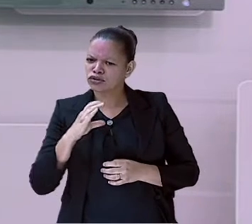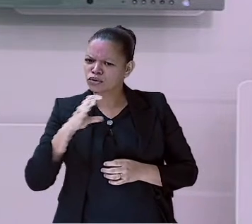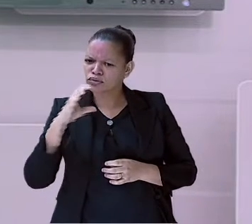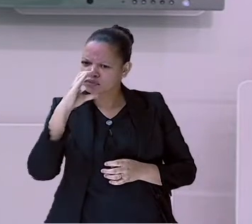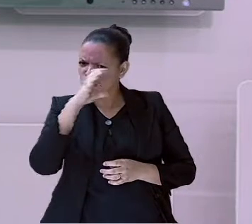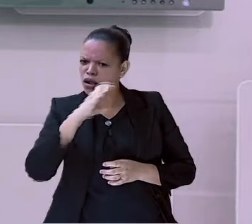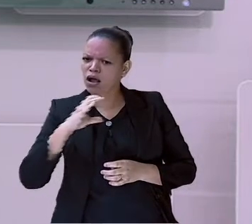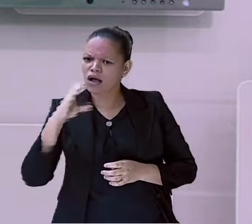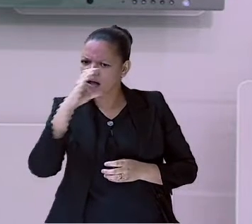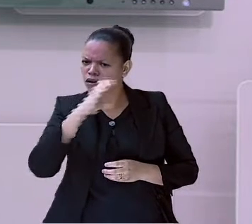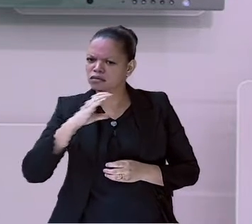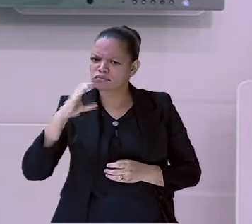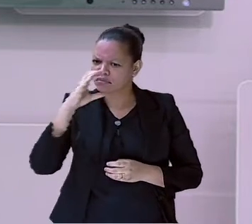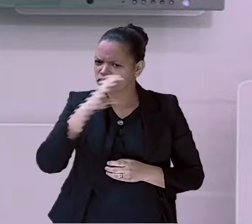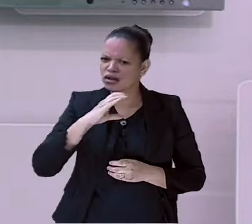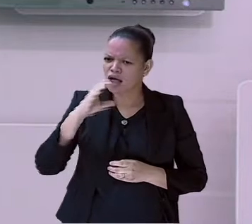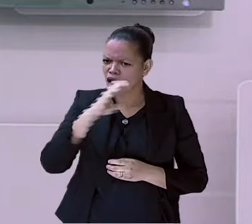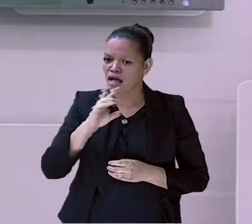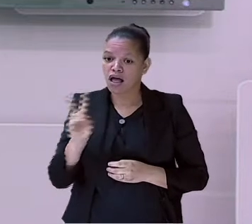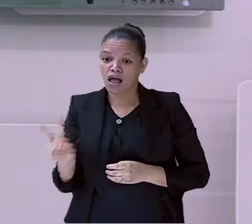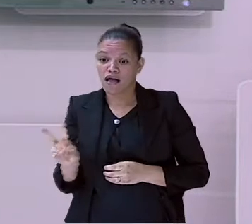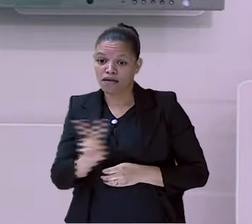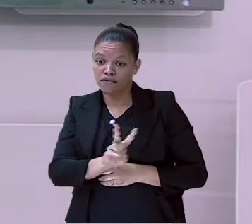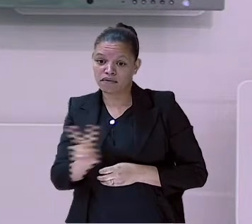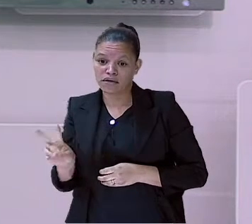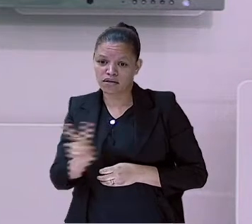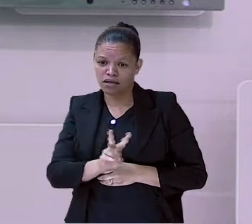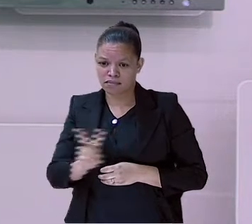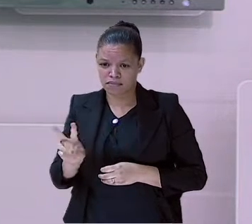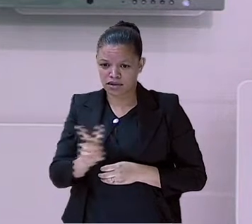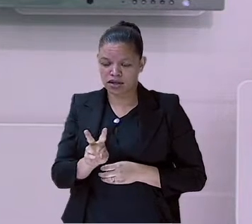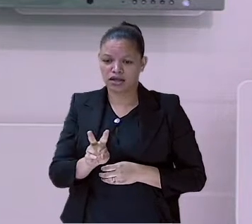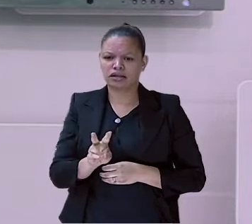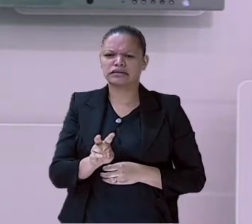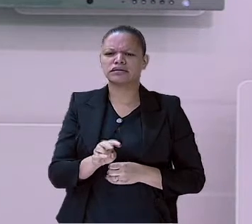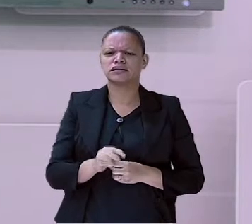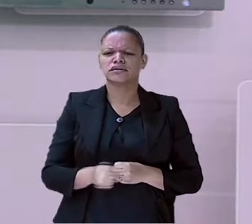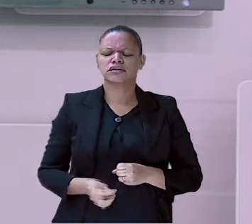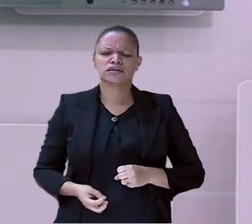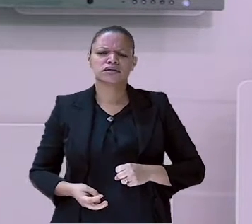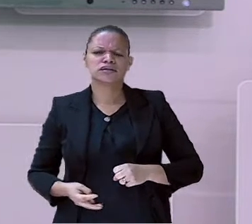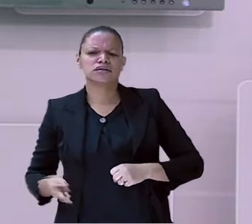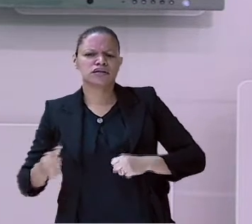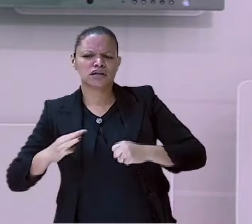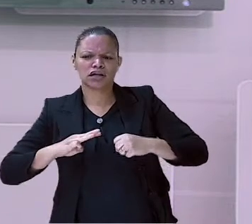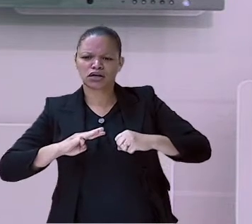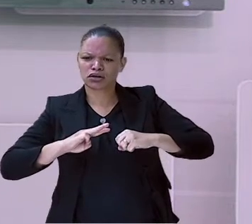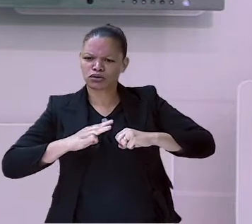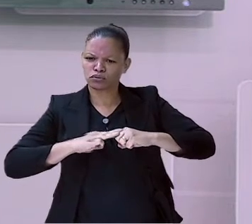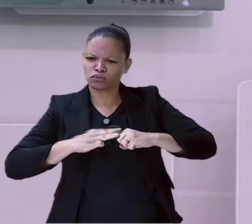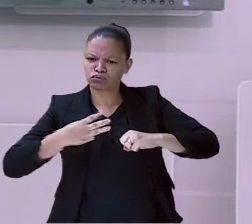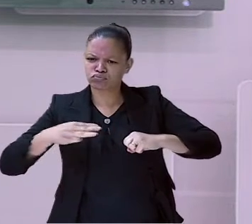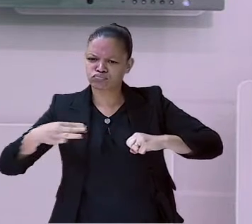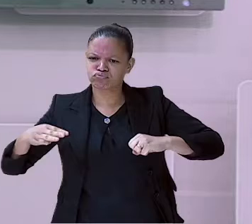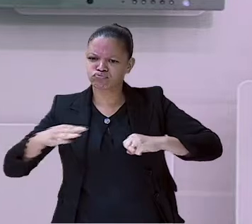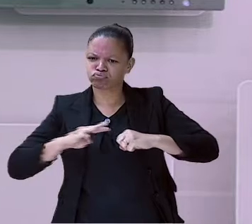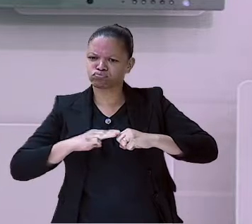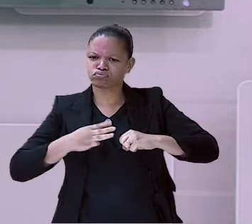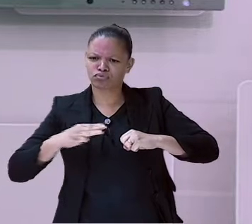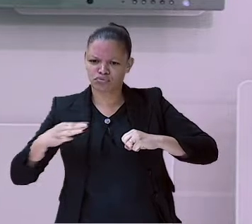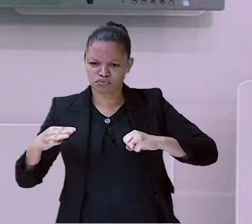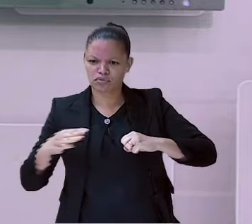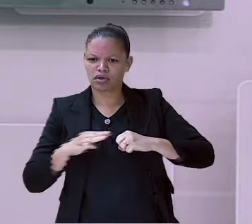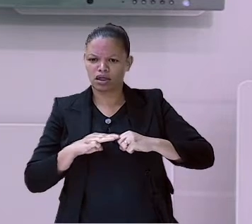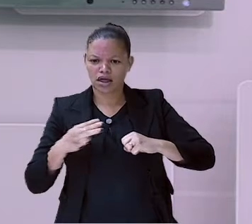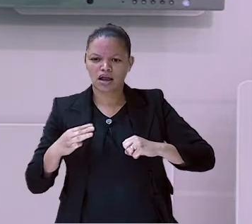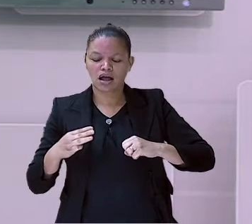sais minerais, 3 porções cada. Aqui, quando nós falamos das proteínas, nós temos